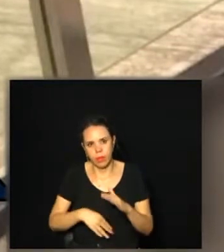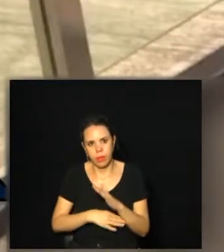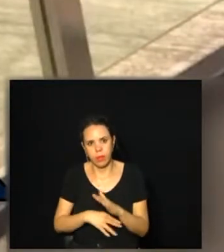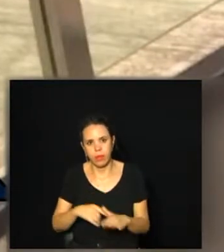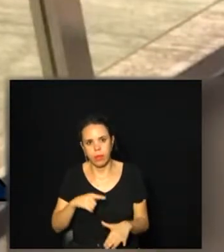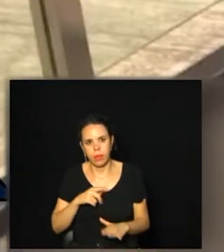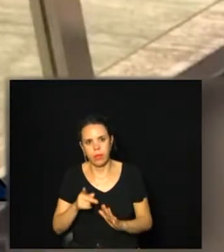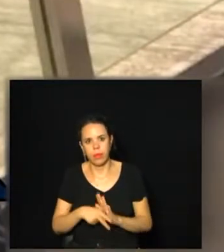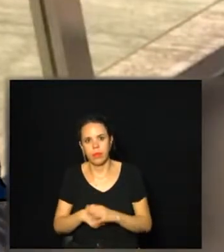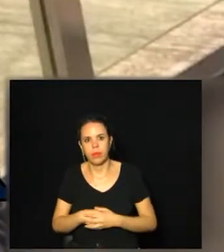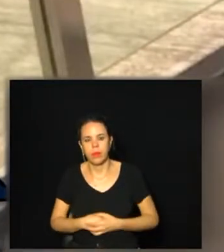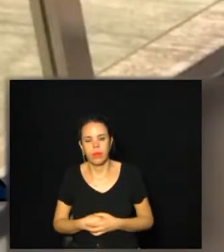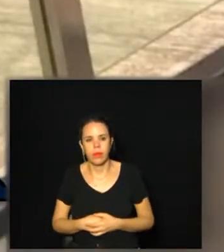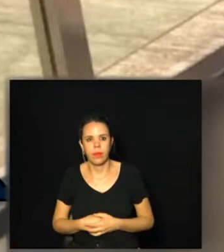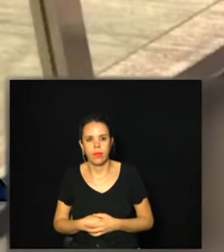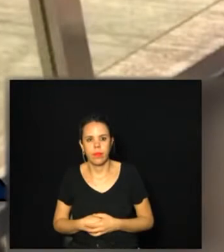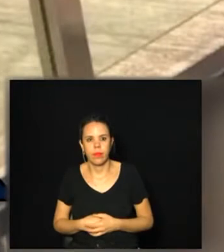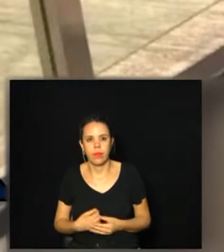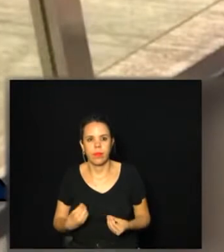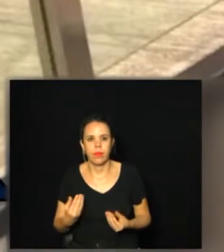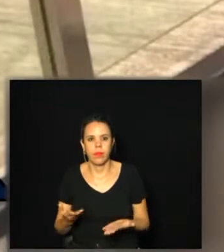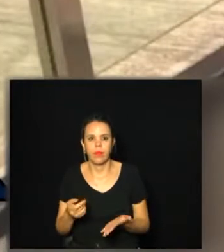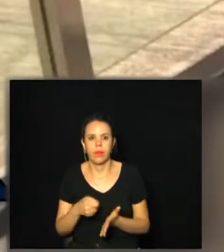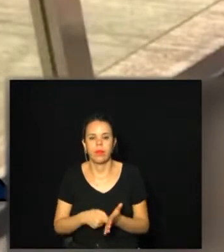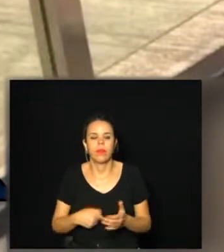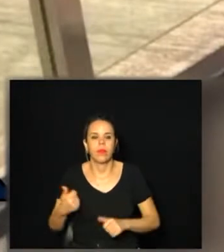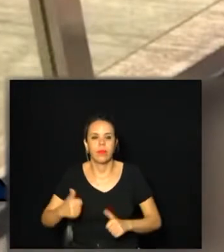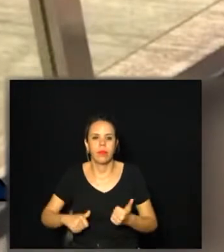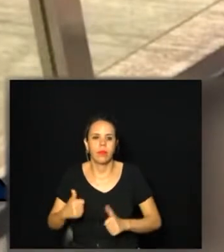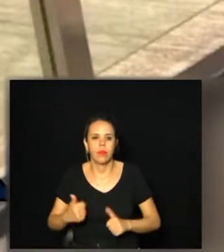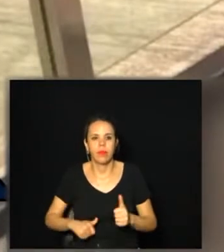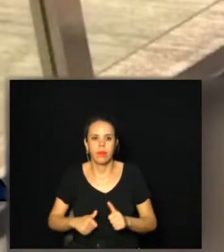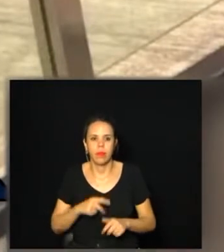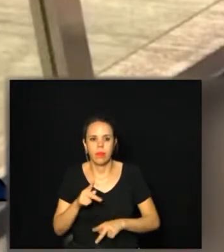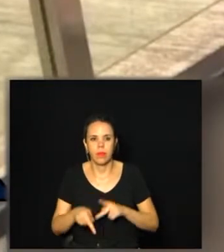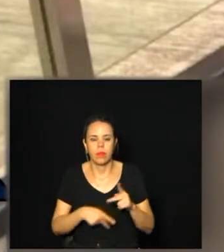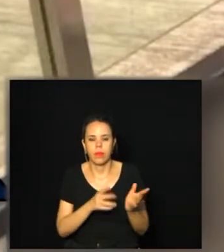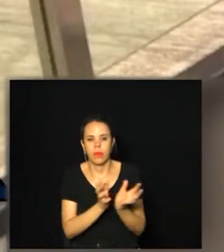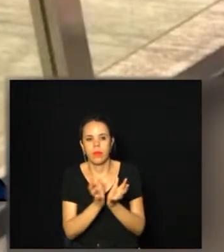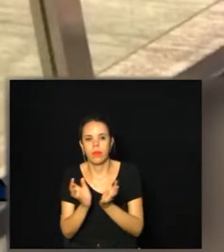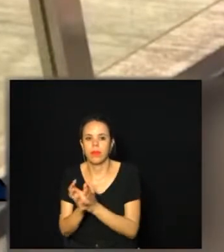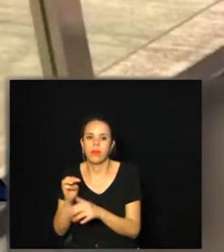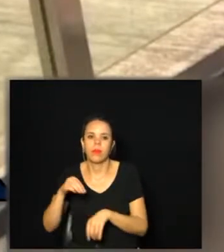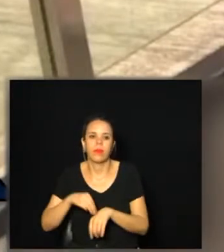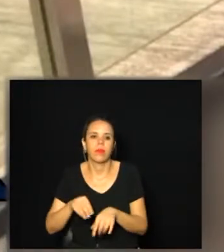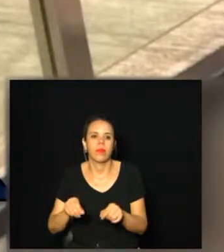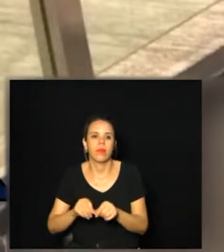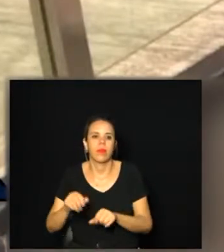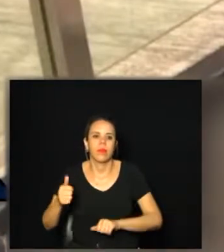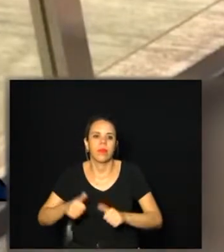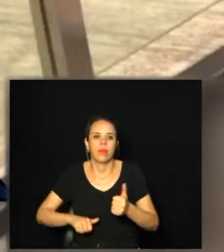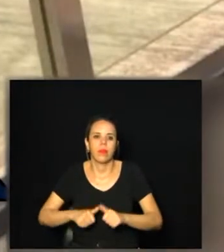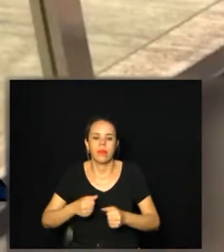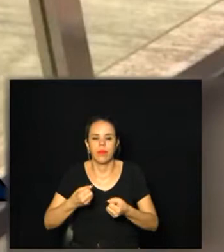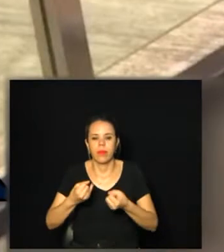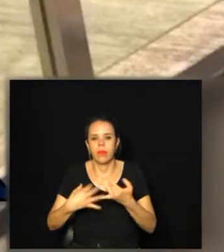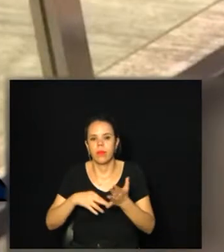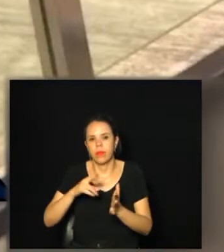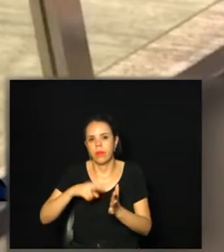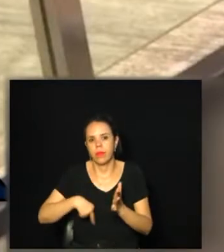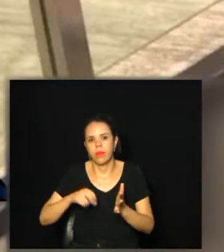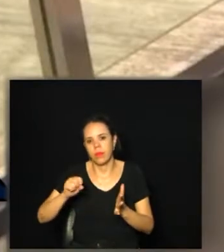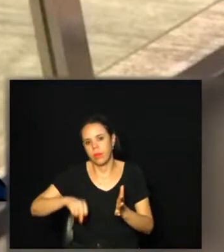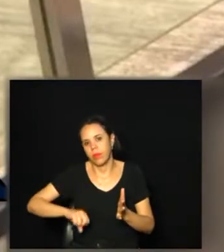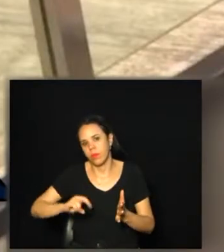tiver projetos, encaminharmos para os membros da comissão fazerem os relatórios favoráveis